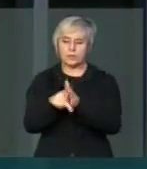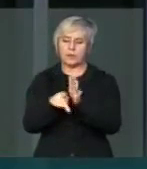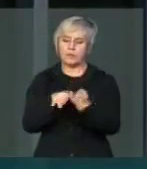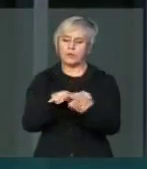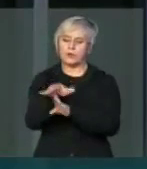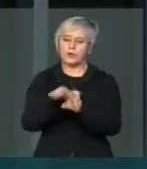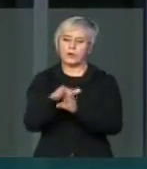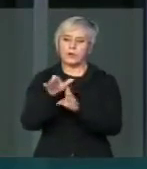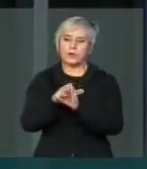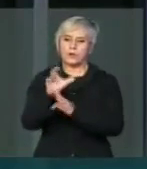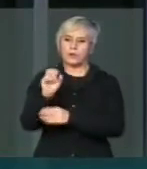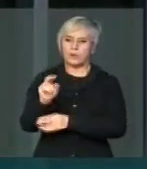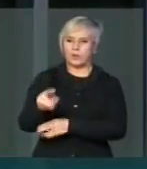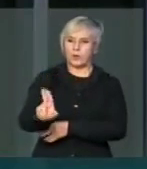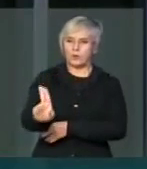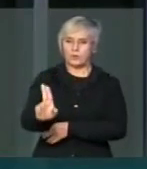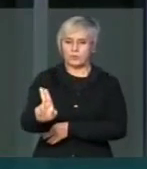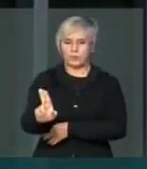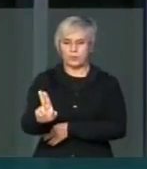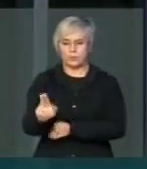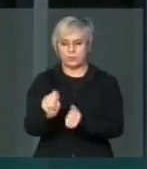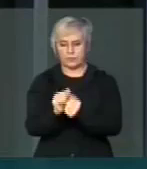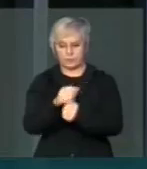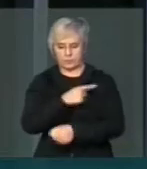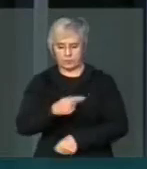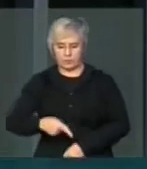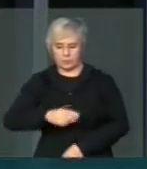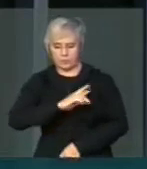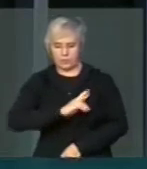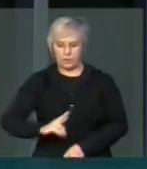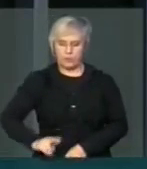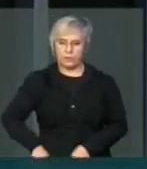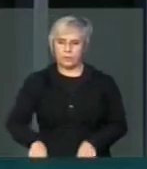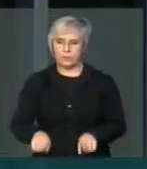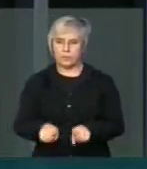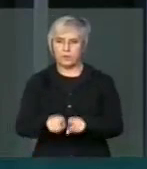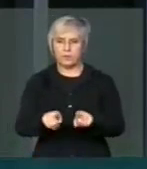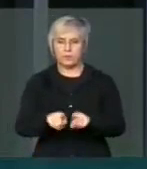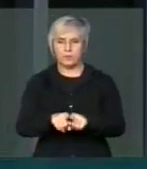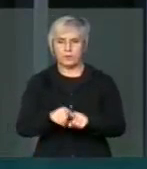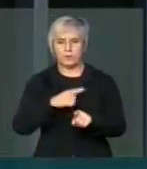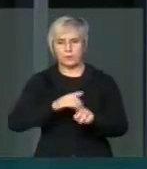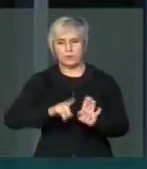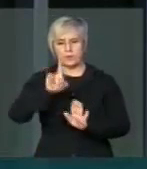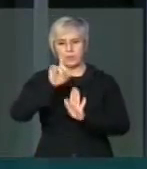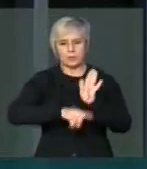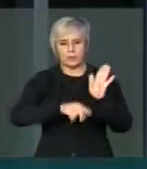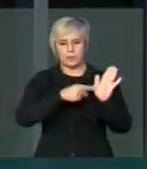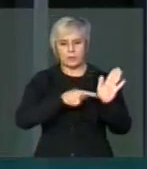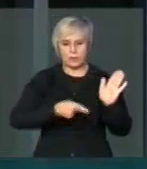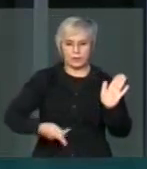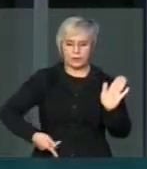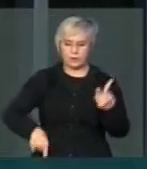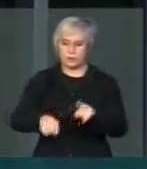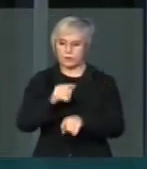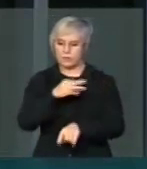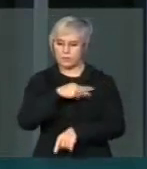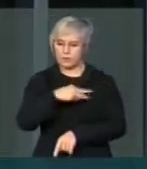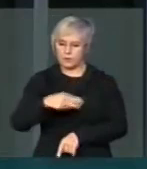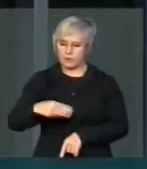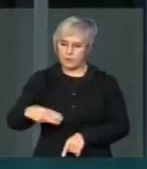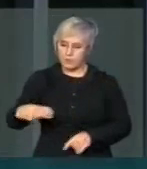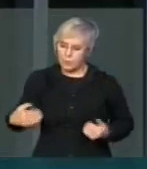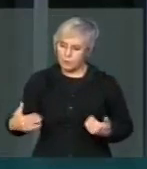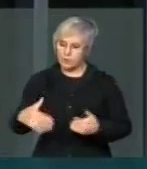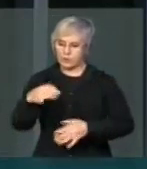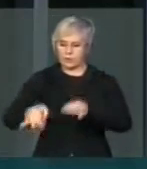Segurança Nacional da ONU. Na Presidência da República, que as indeniza por meio de decreto presidencial, e do Ministério da Justiça,